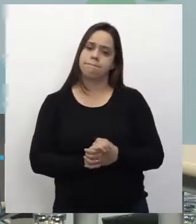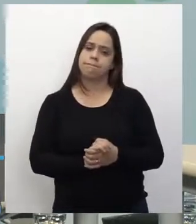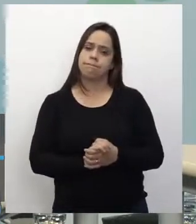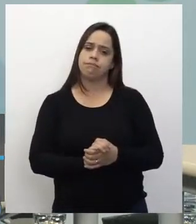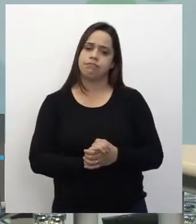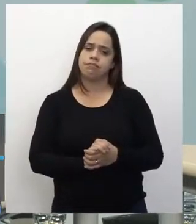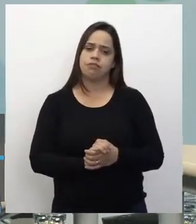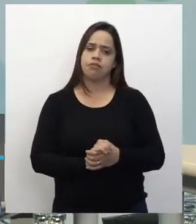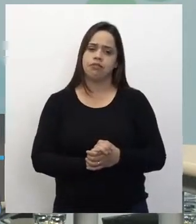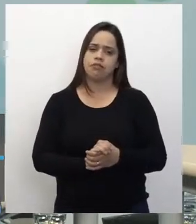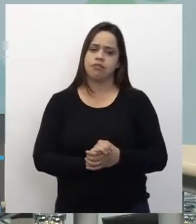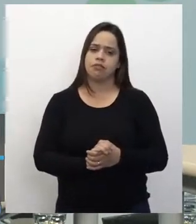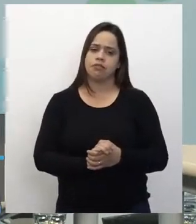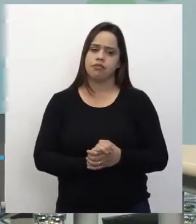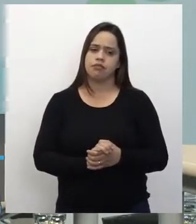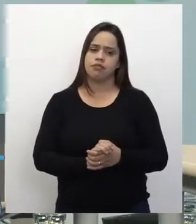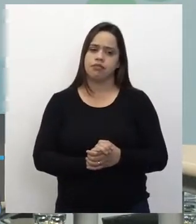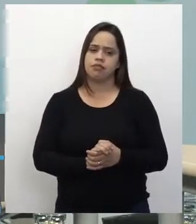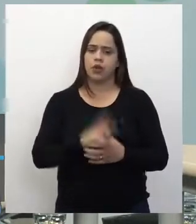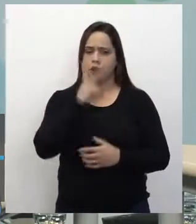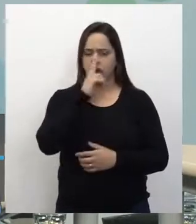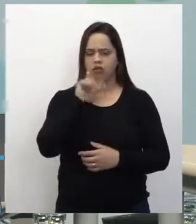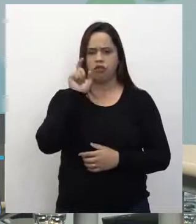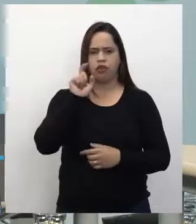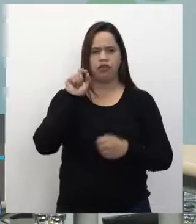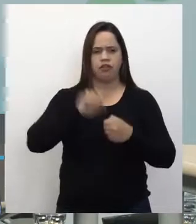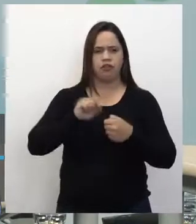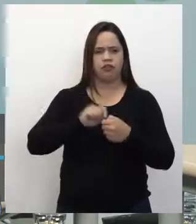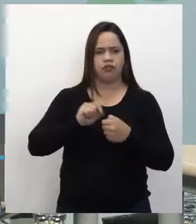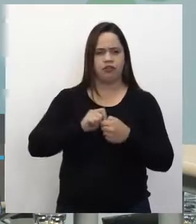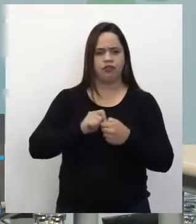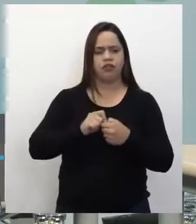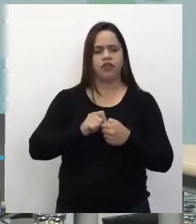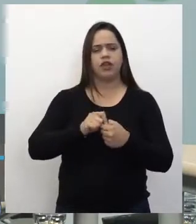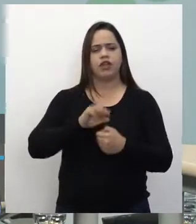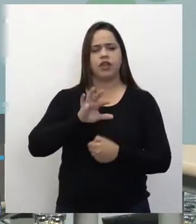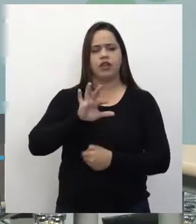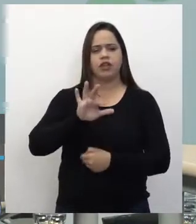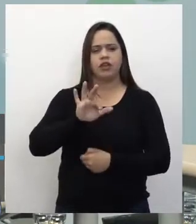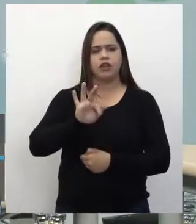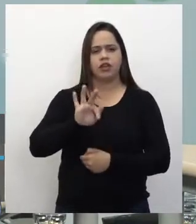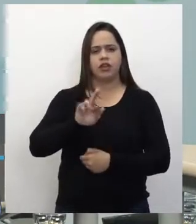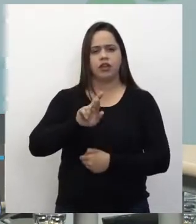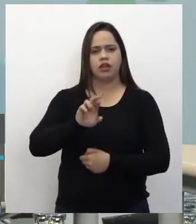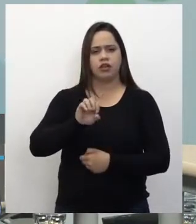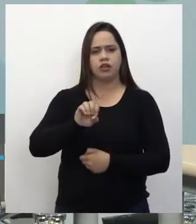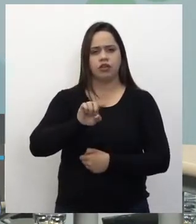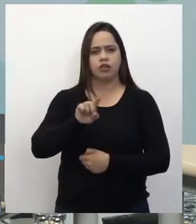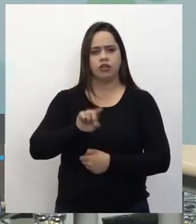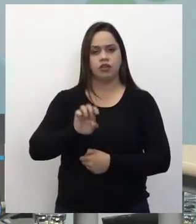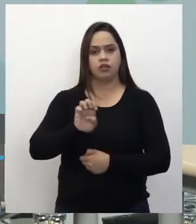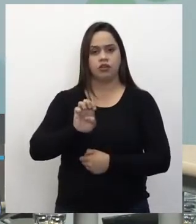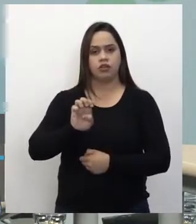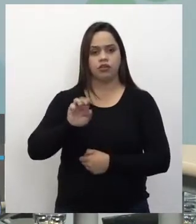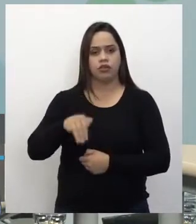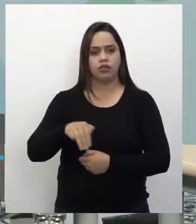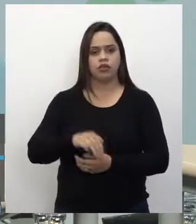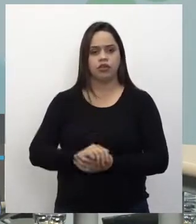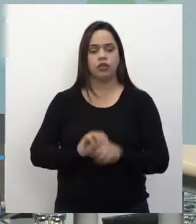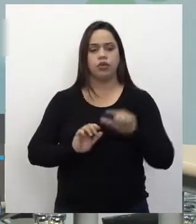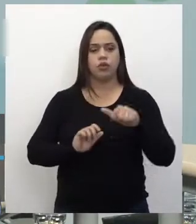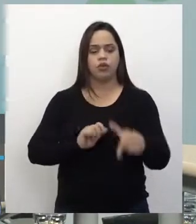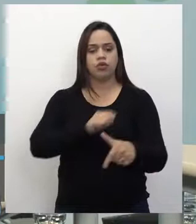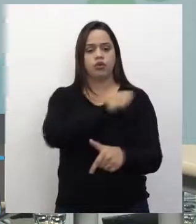que o se recorda, parece que foi da Frozen, se não me engano, né? Ele está dizendo que, se não me engano, foi da Frozen. O Carlos